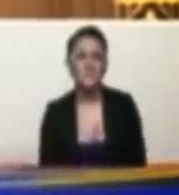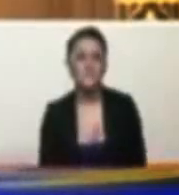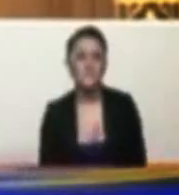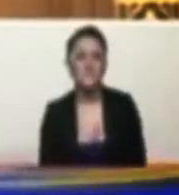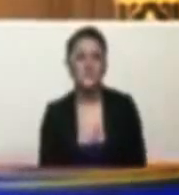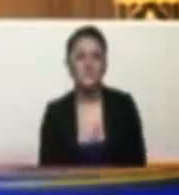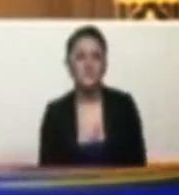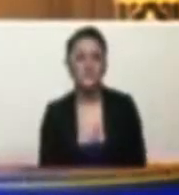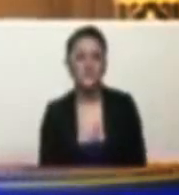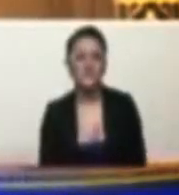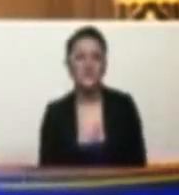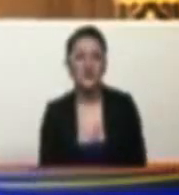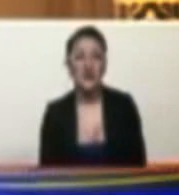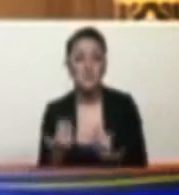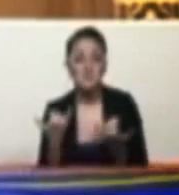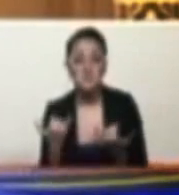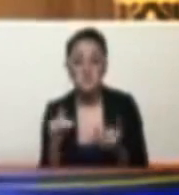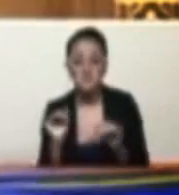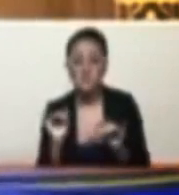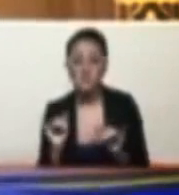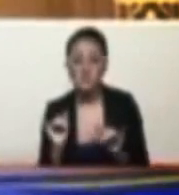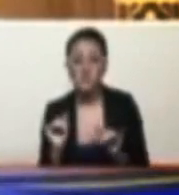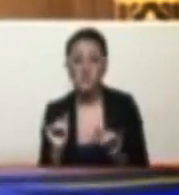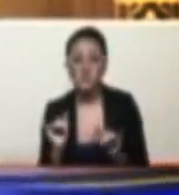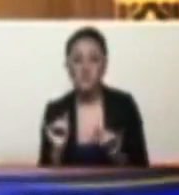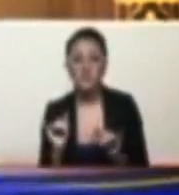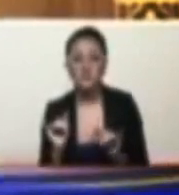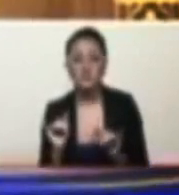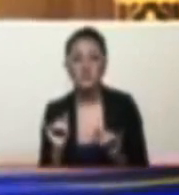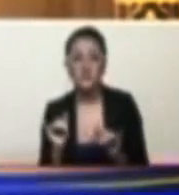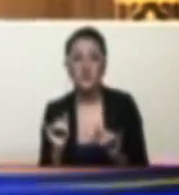que não reconhecem o novo mandato de Maduro e apoia